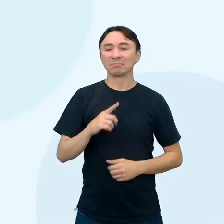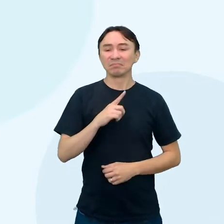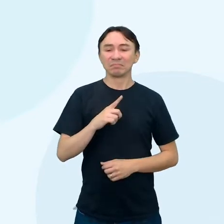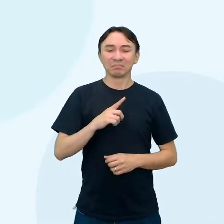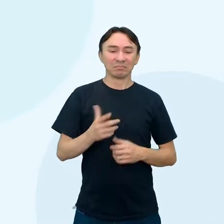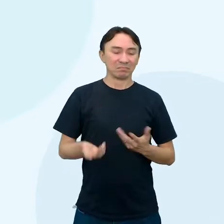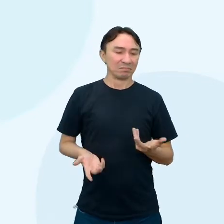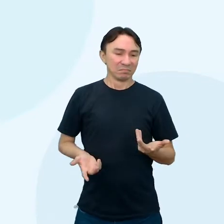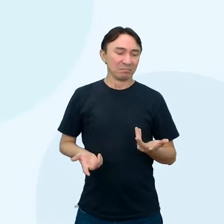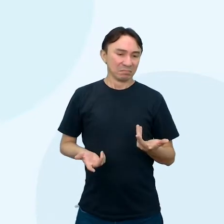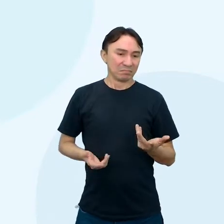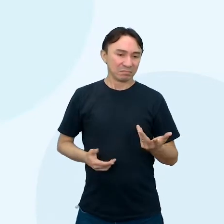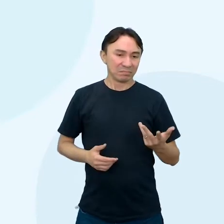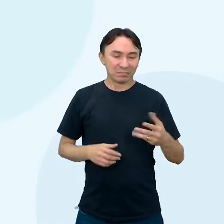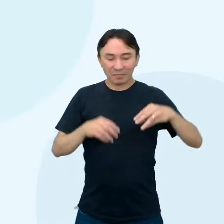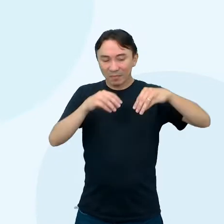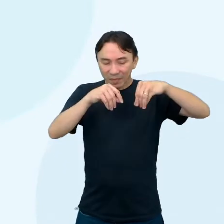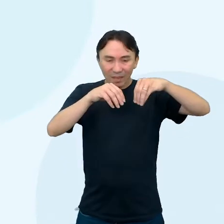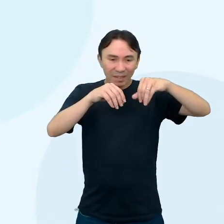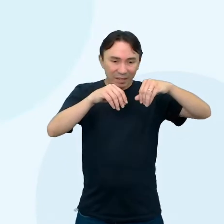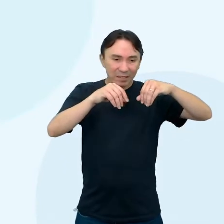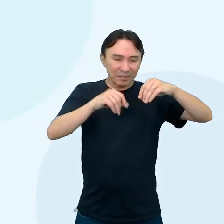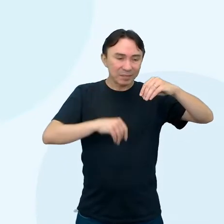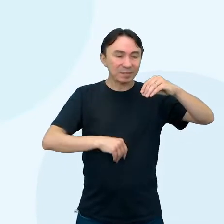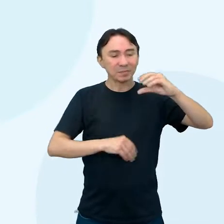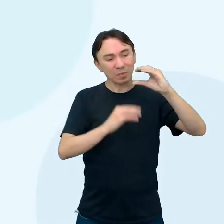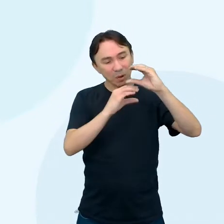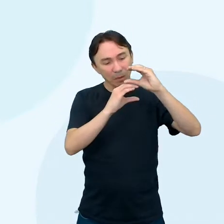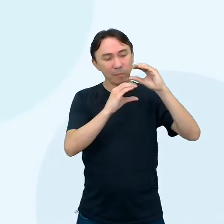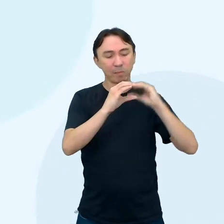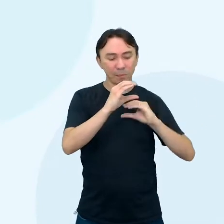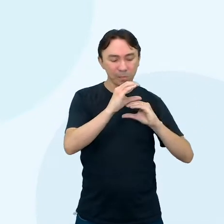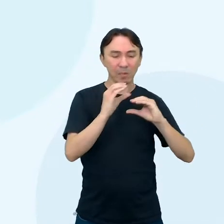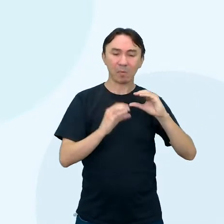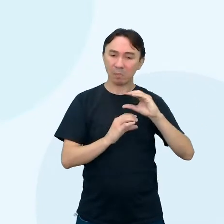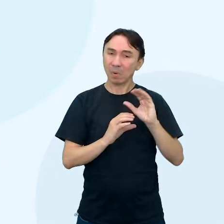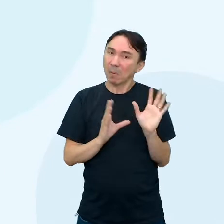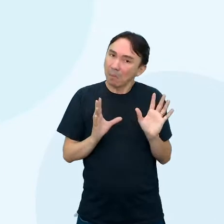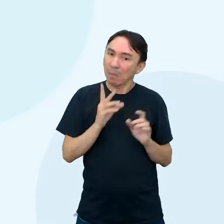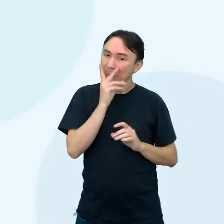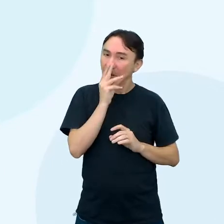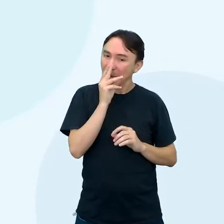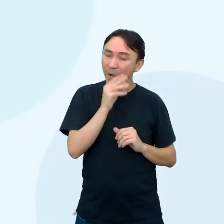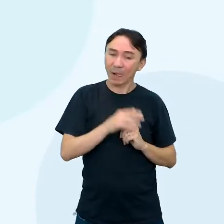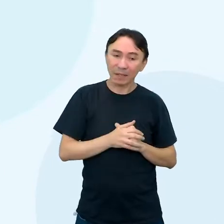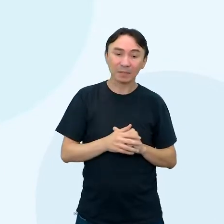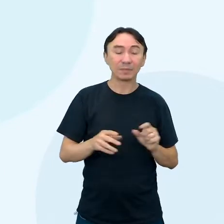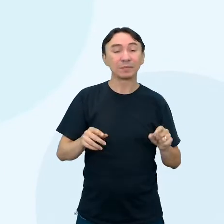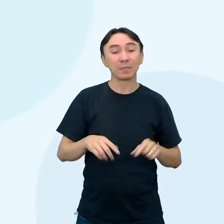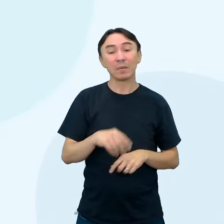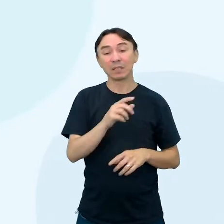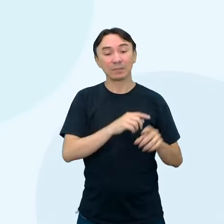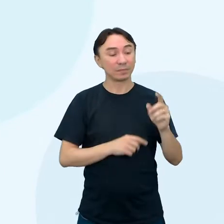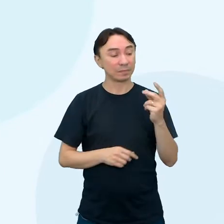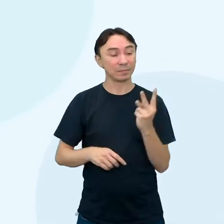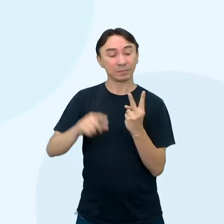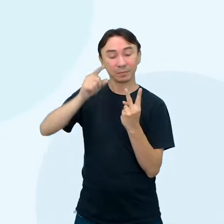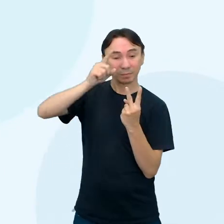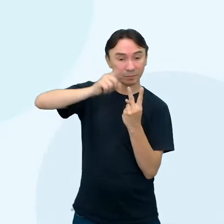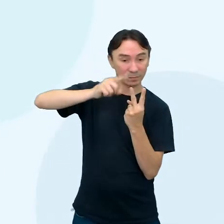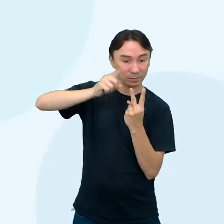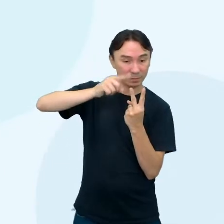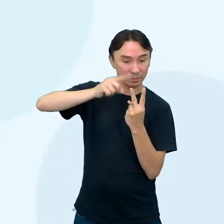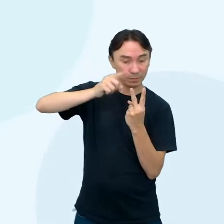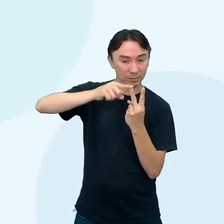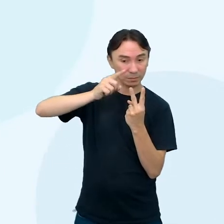aí diferentes por causa dessas cores, né? Nas outras fotos, muda a